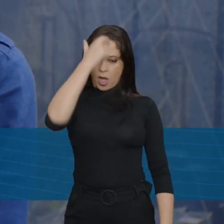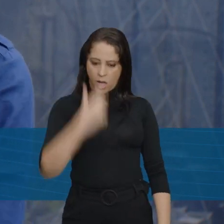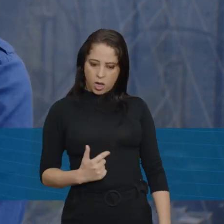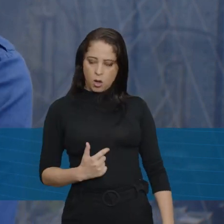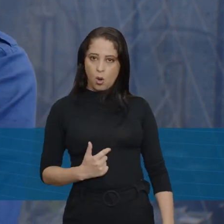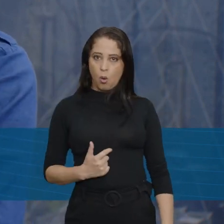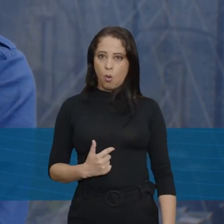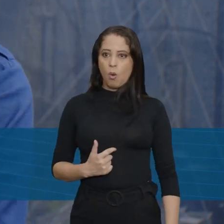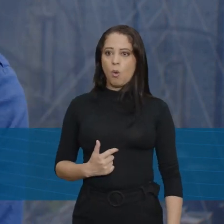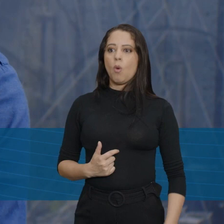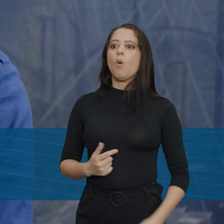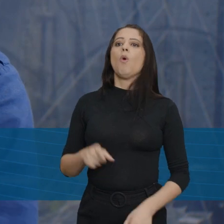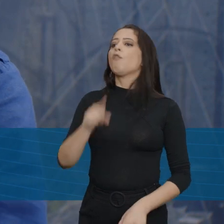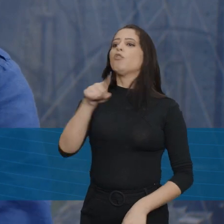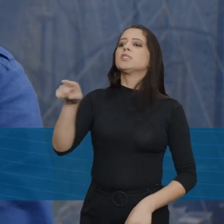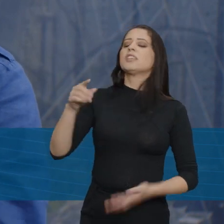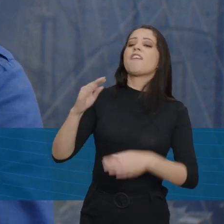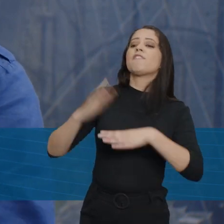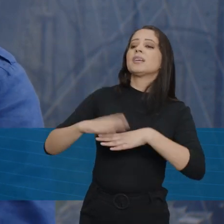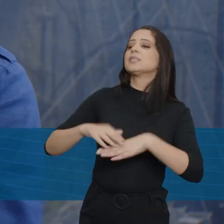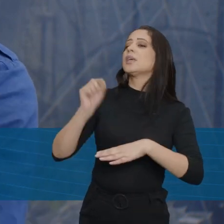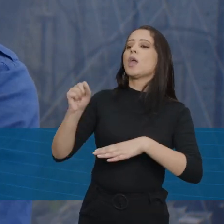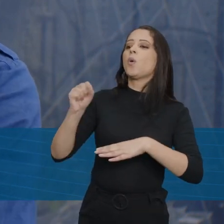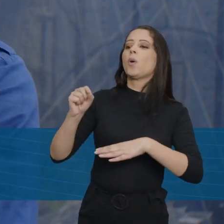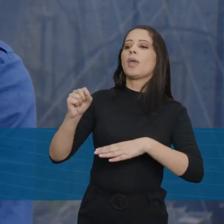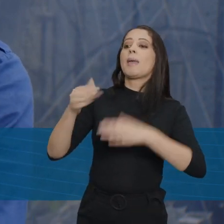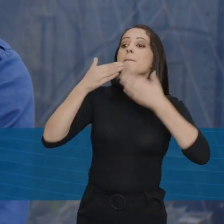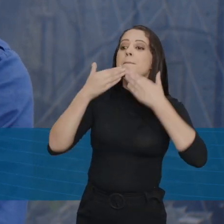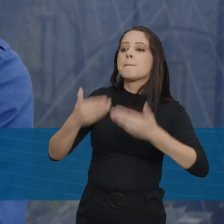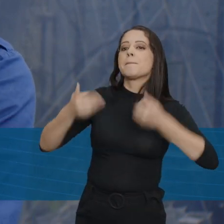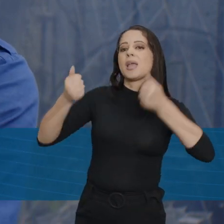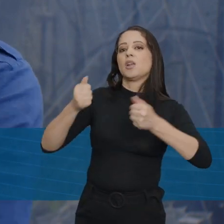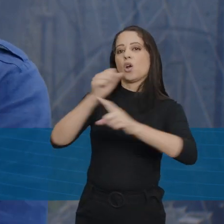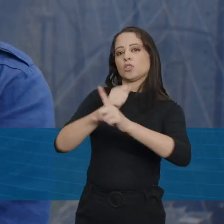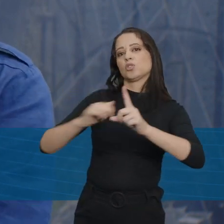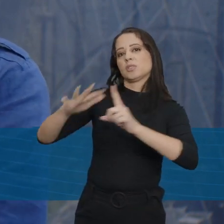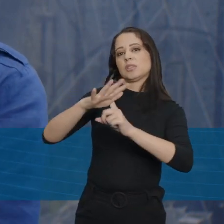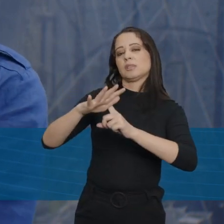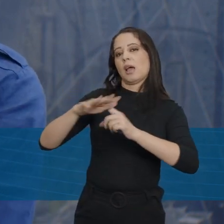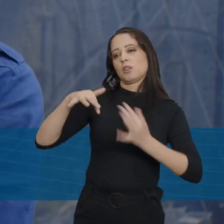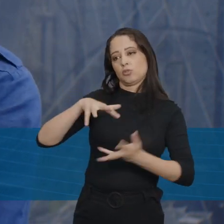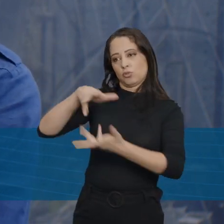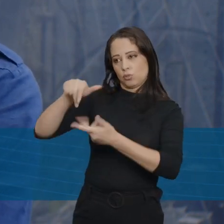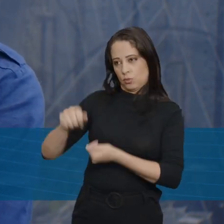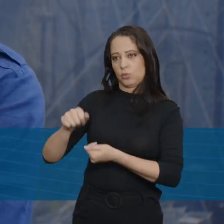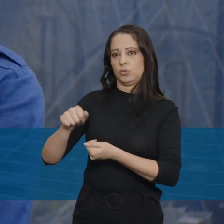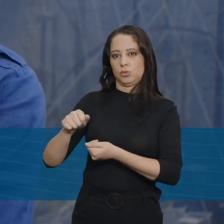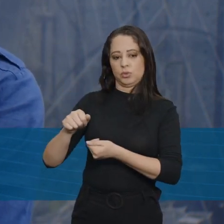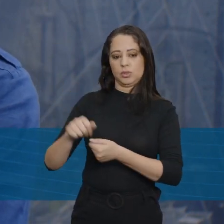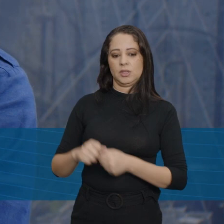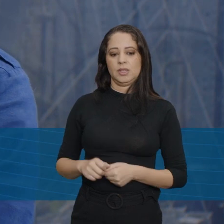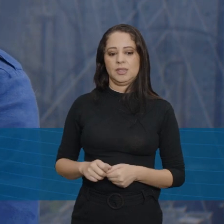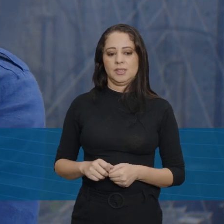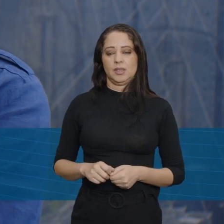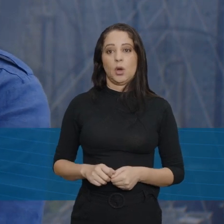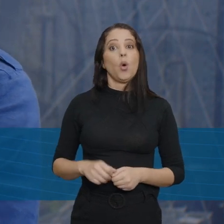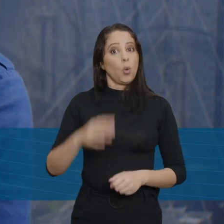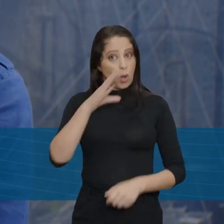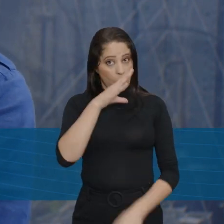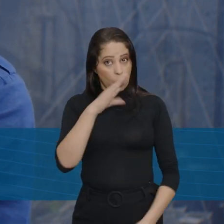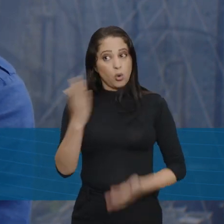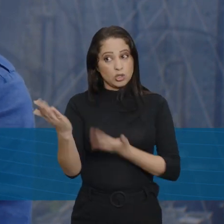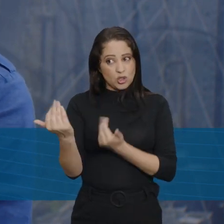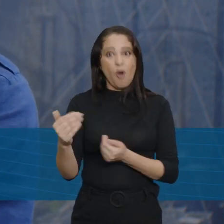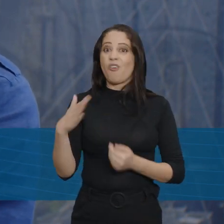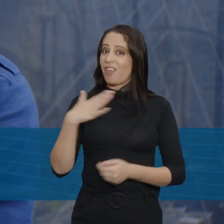você ser um bom cidadão, né? O que você está fazendo para melhorar a sua sociedade, para diminuir problemas sociais? E são coisas que eles gostam de